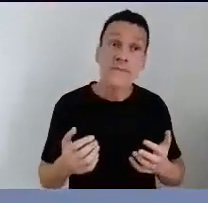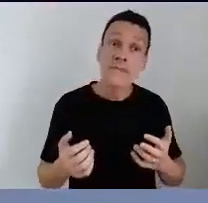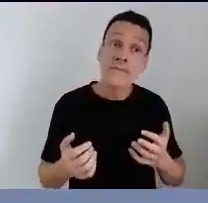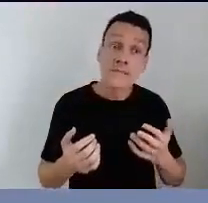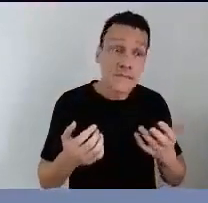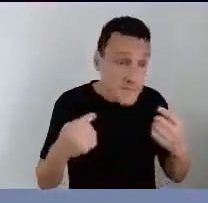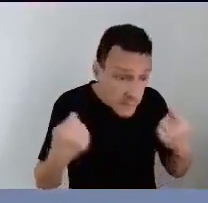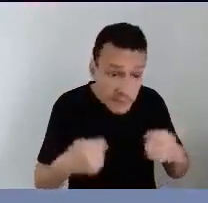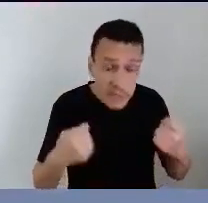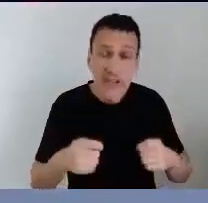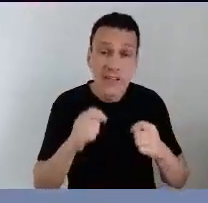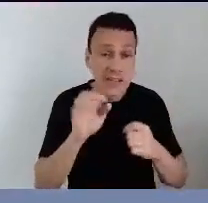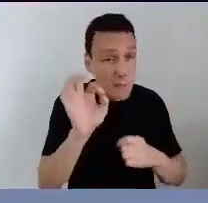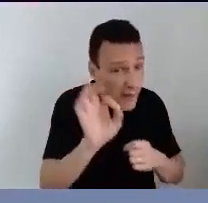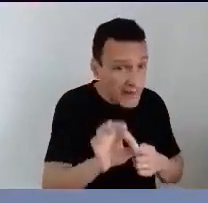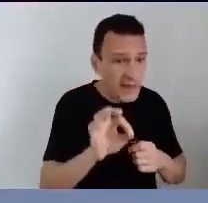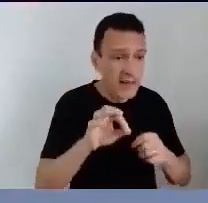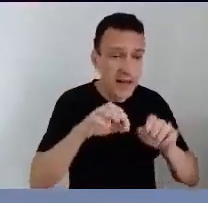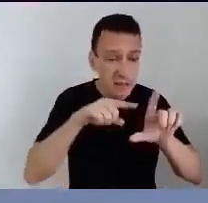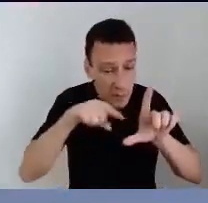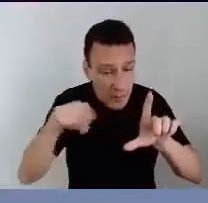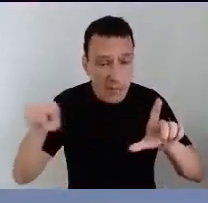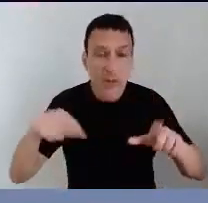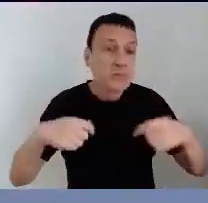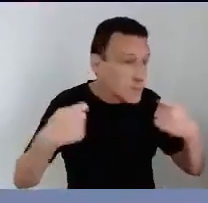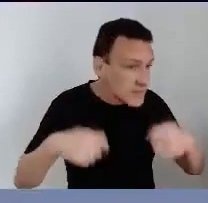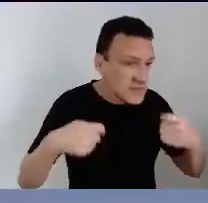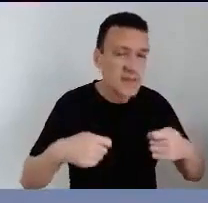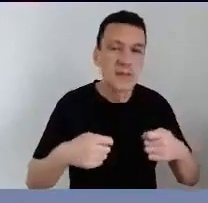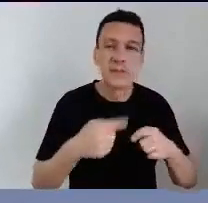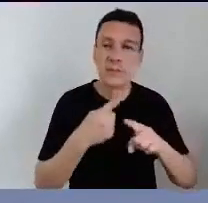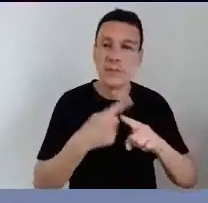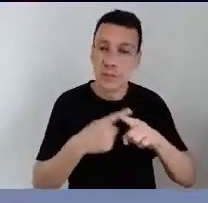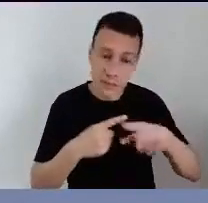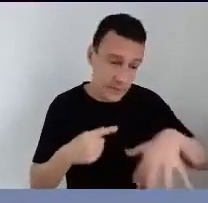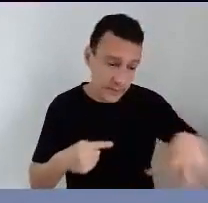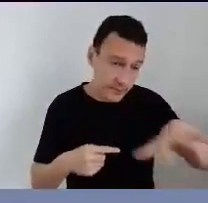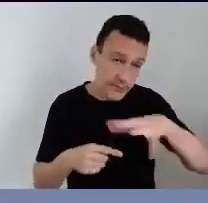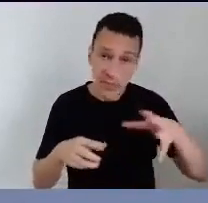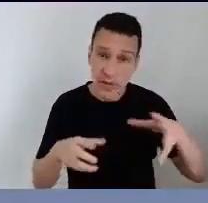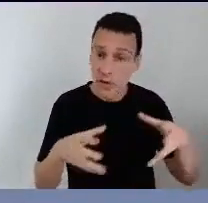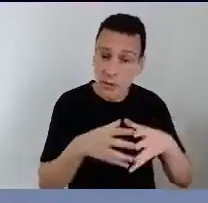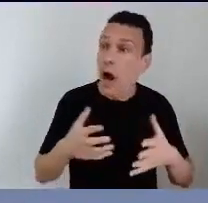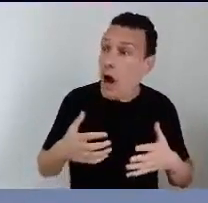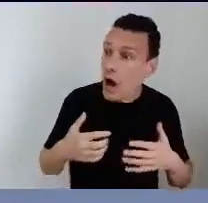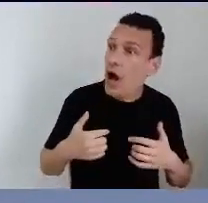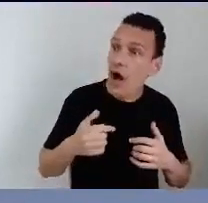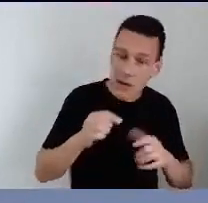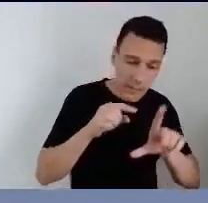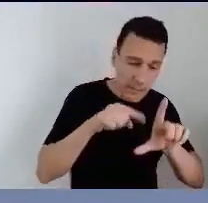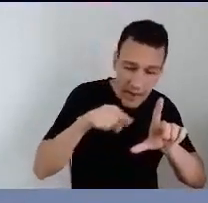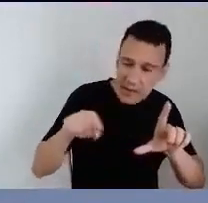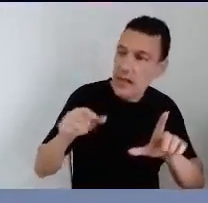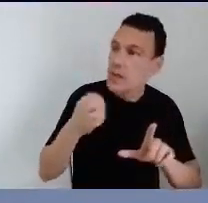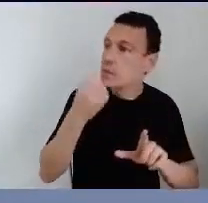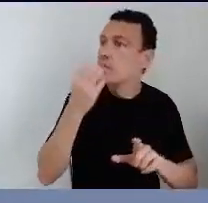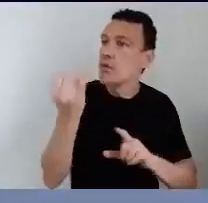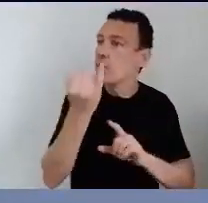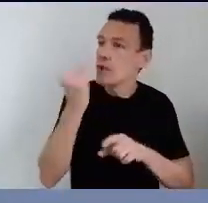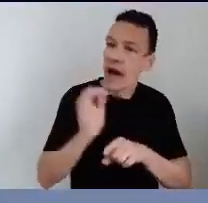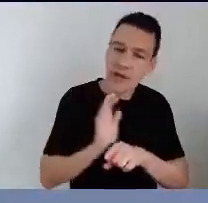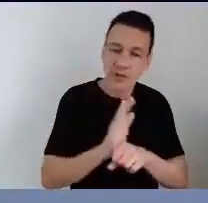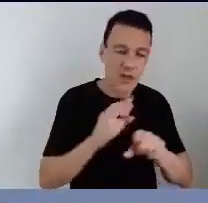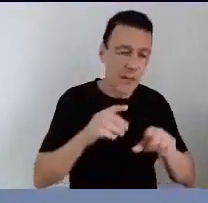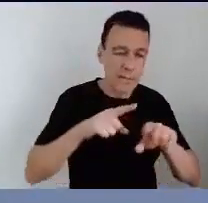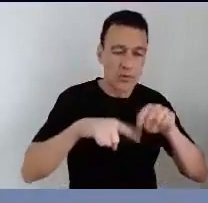que vão ajudar o time a chegarem nos resultados esperados do produto mesmo, né? Porque imagina, como que a gente vai saber onde que a